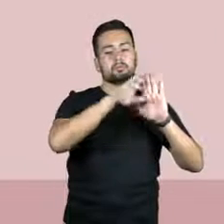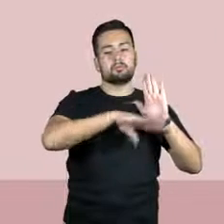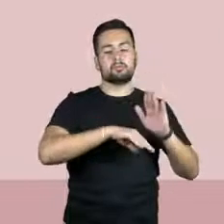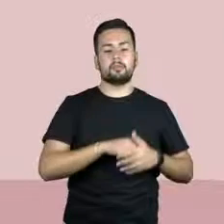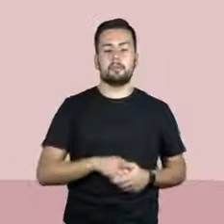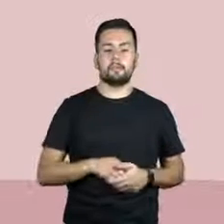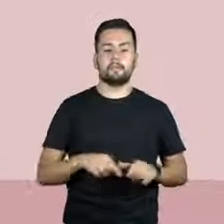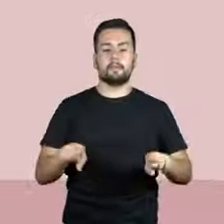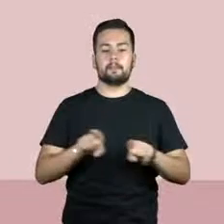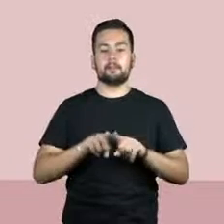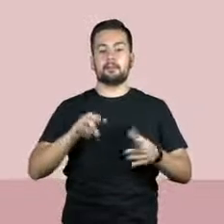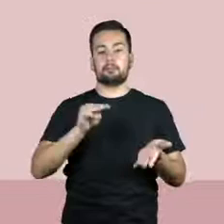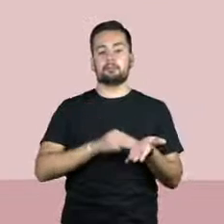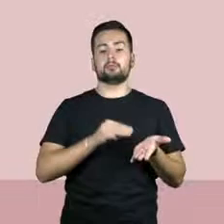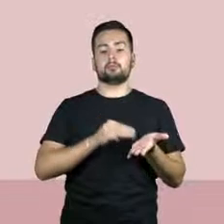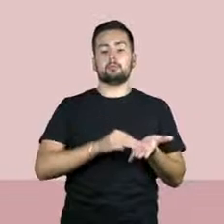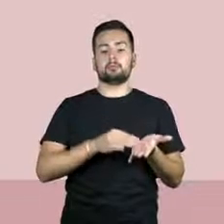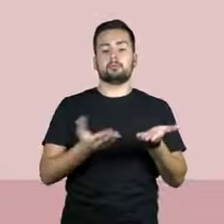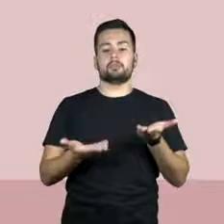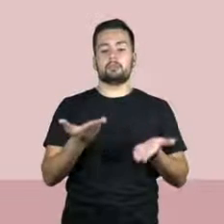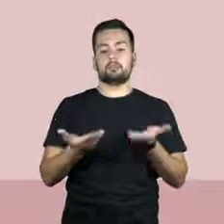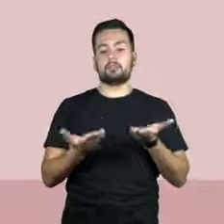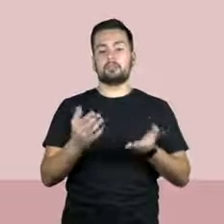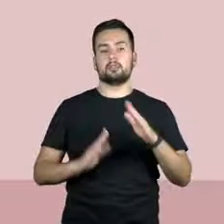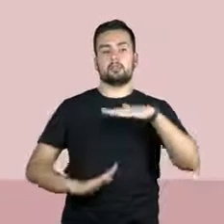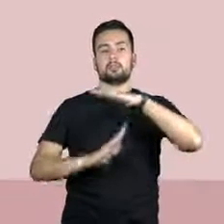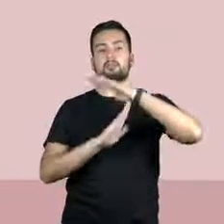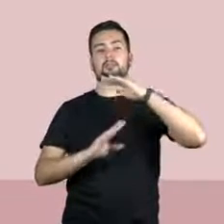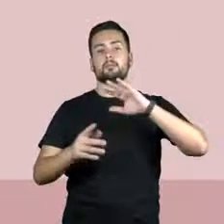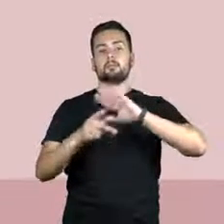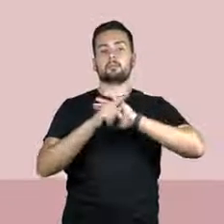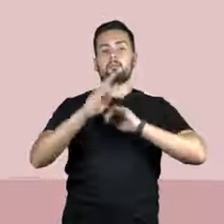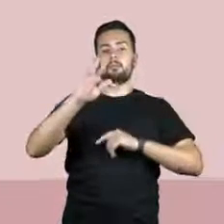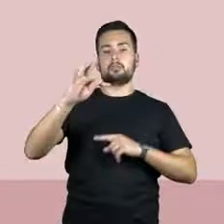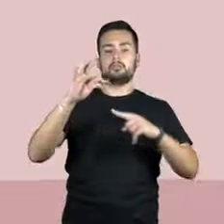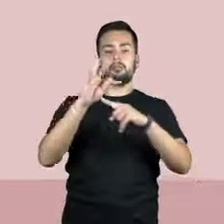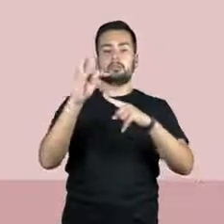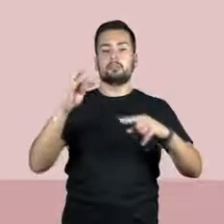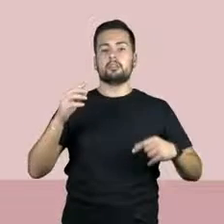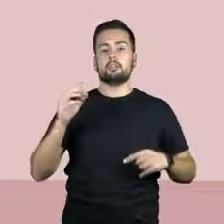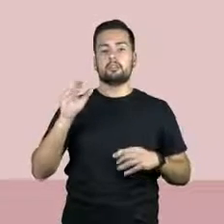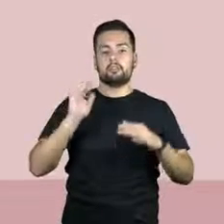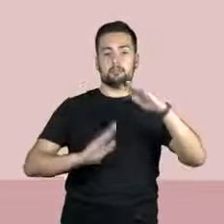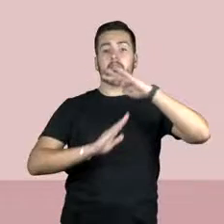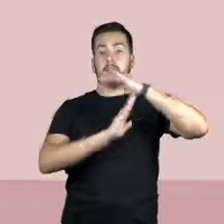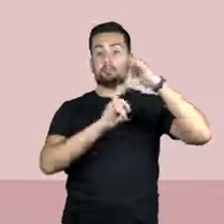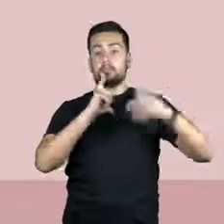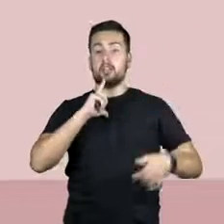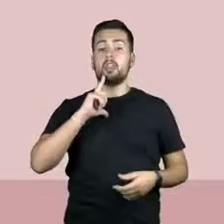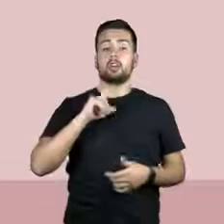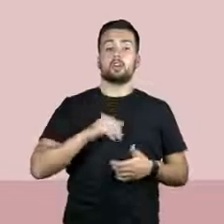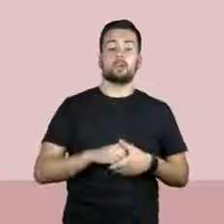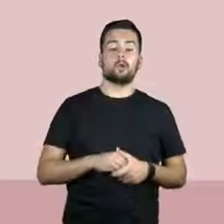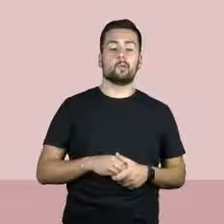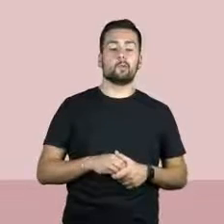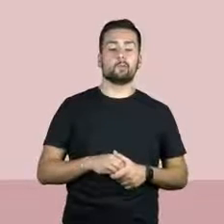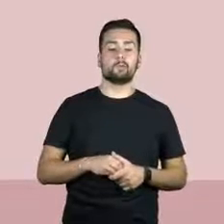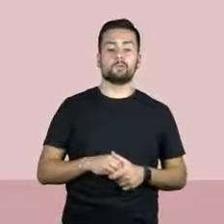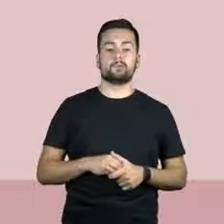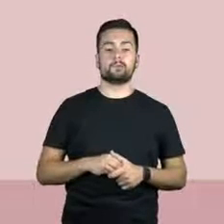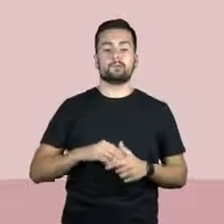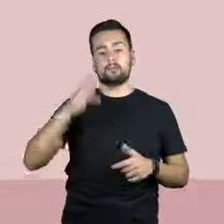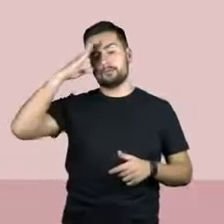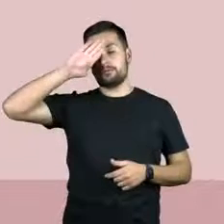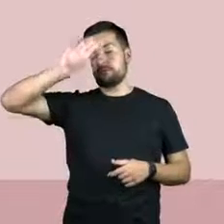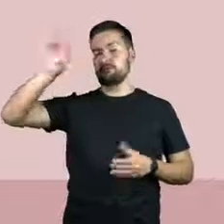os métodos de equilíbrio limite para taludes finitos, muito se fala, né, e, na verdade, ele é um dos